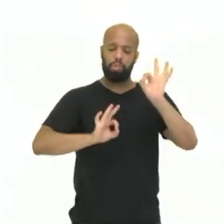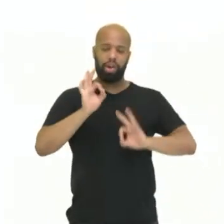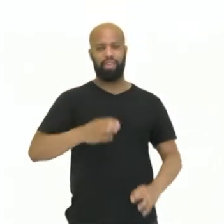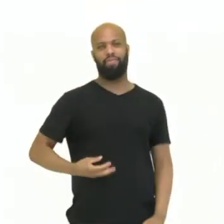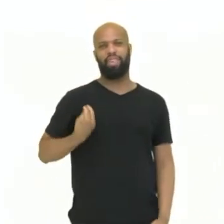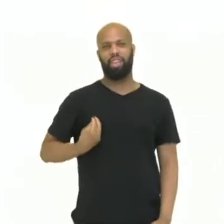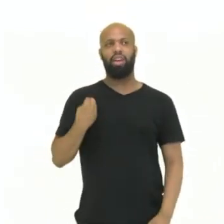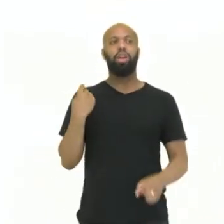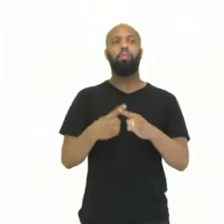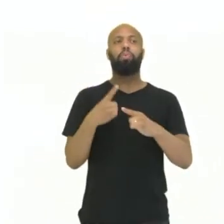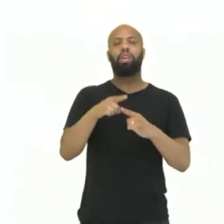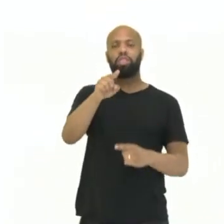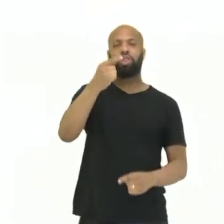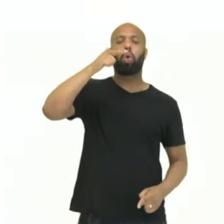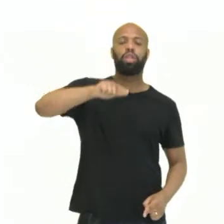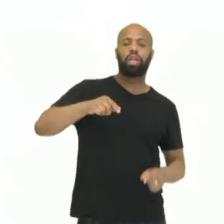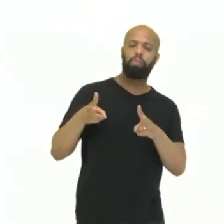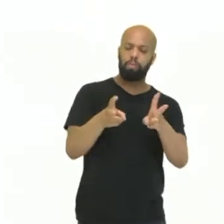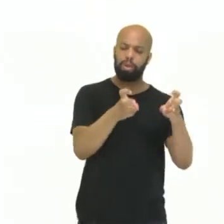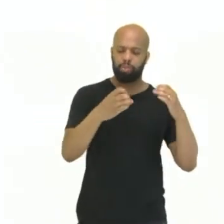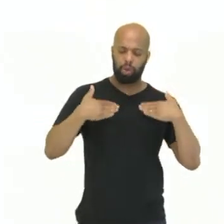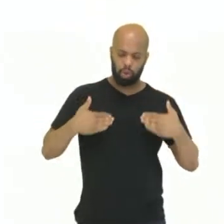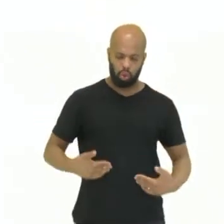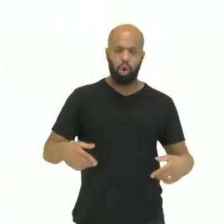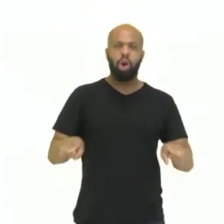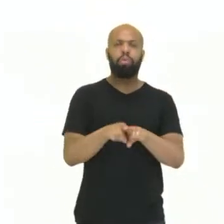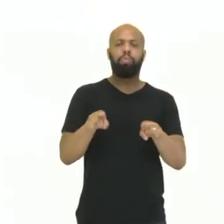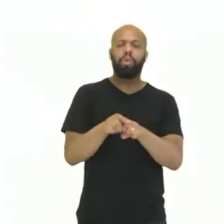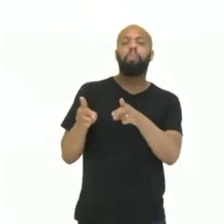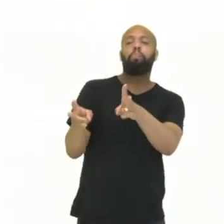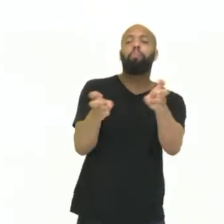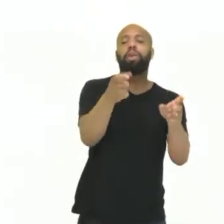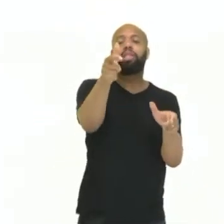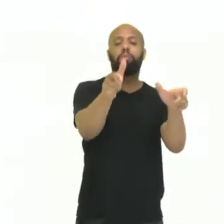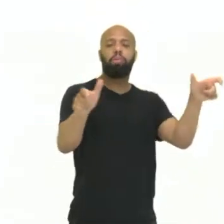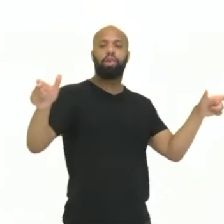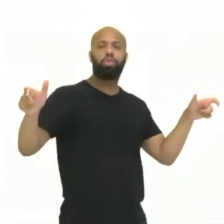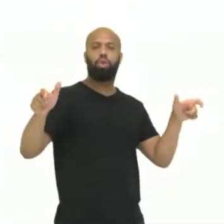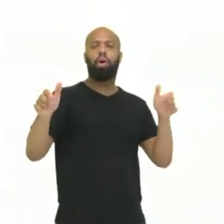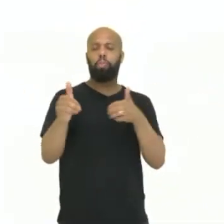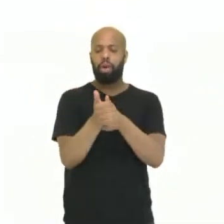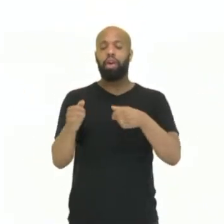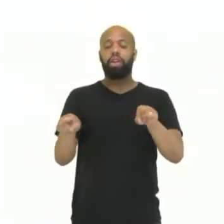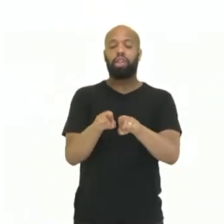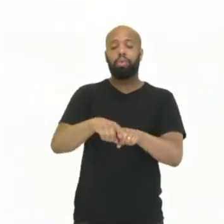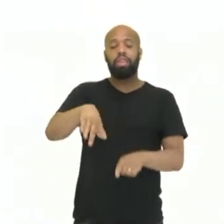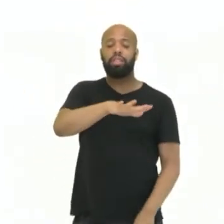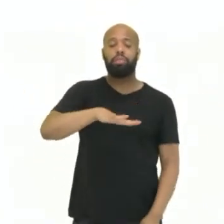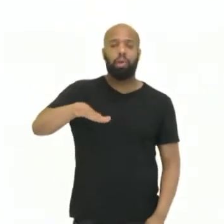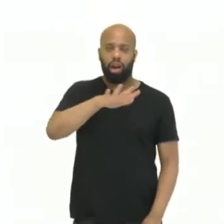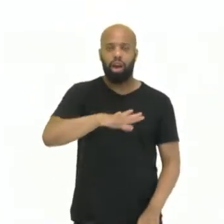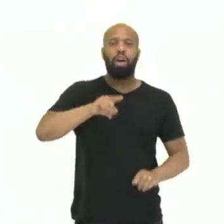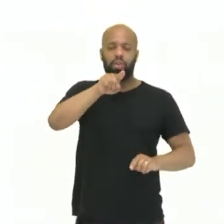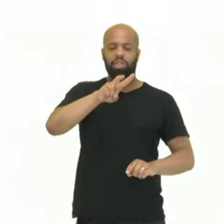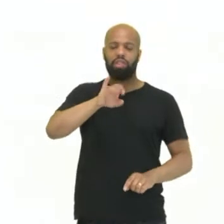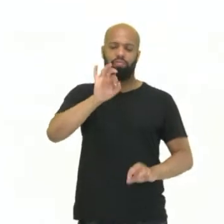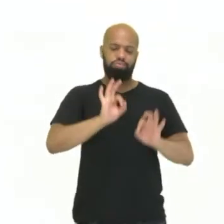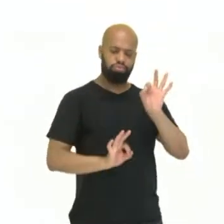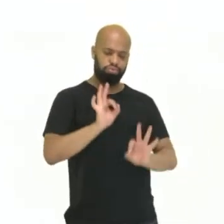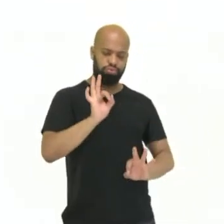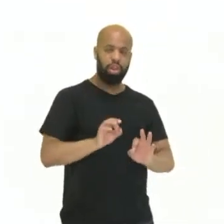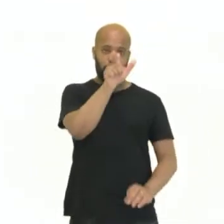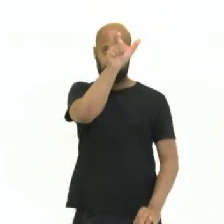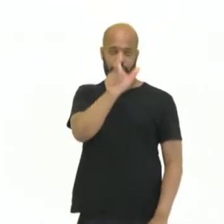o seu corpo, sua voz, o espaço, vai perceber as outras pessoas, então você vai estar se preparando também enquanto pessoa, né? Para a